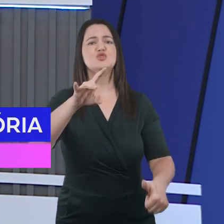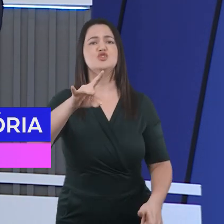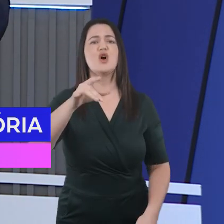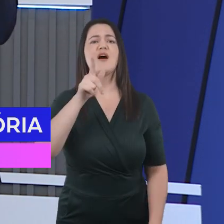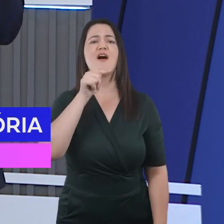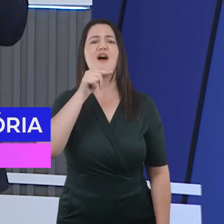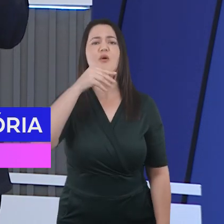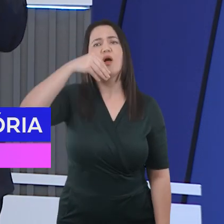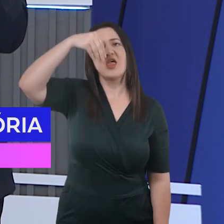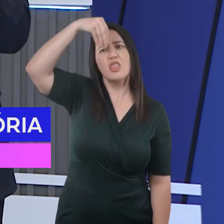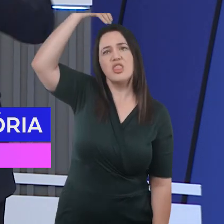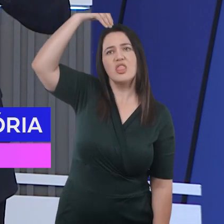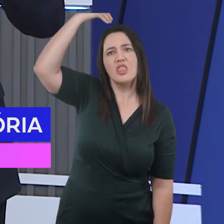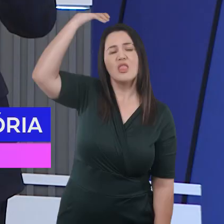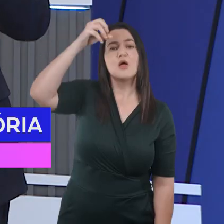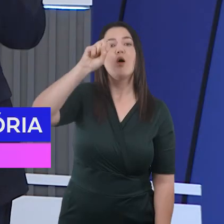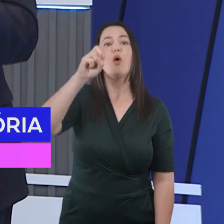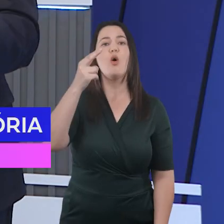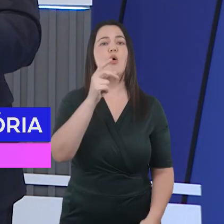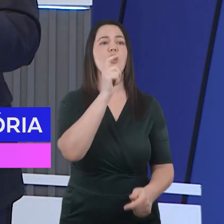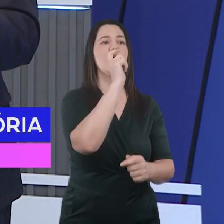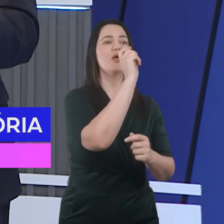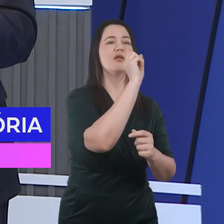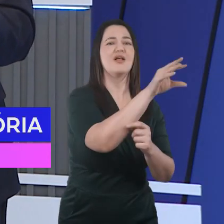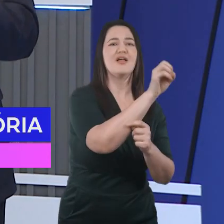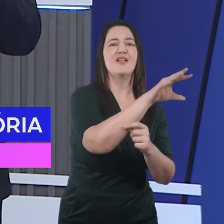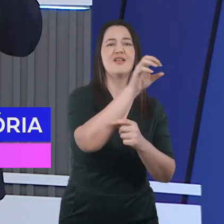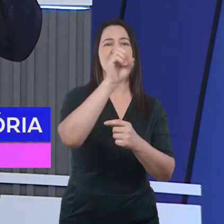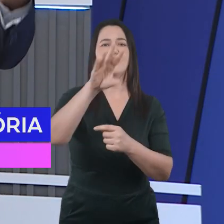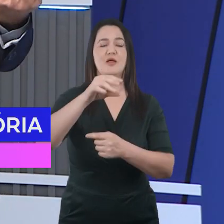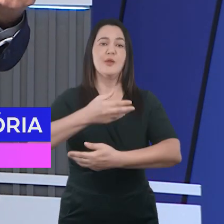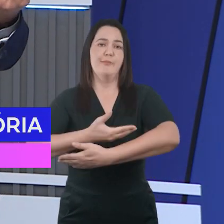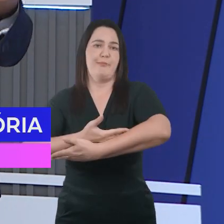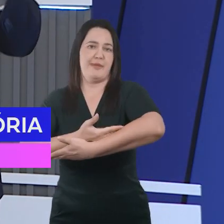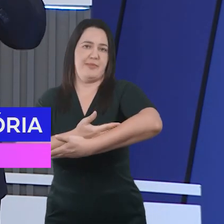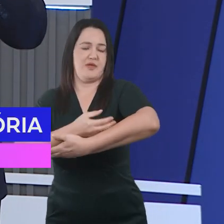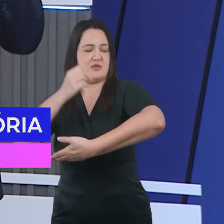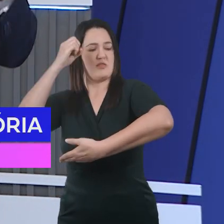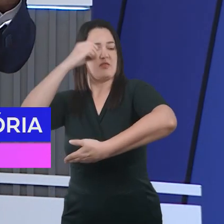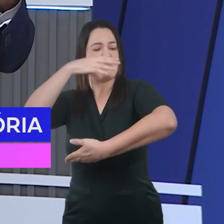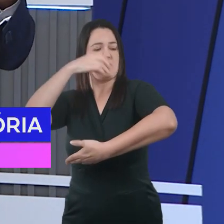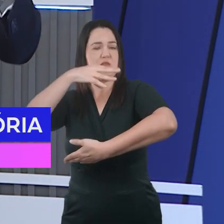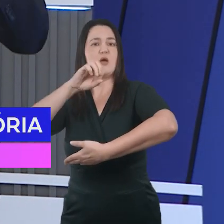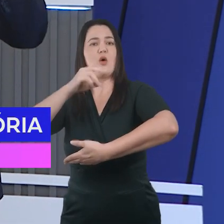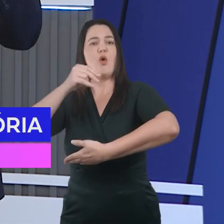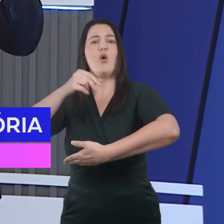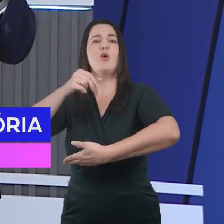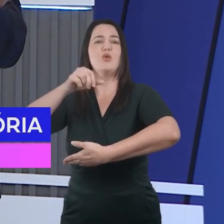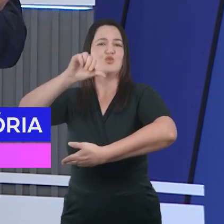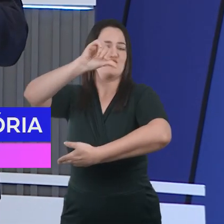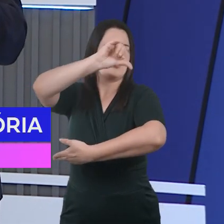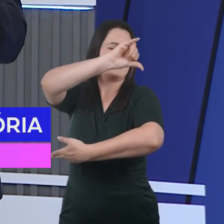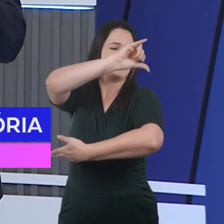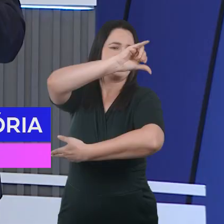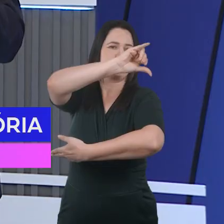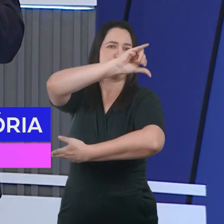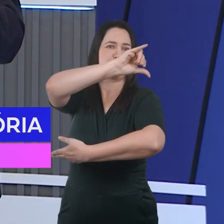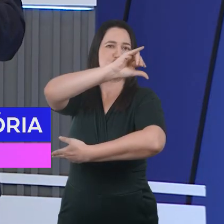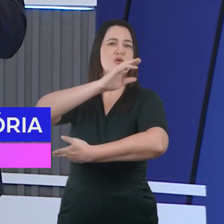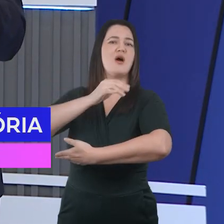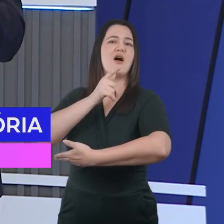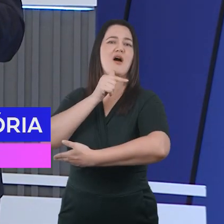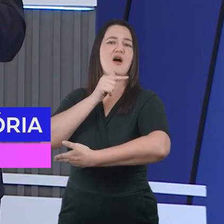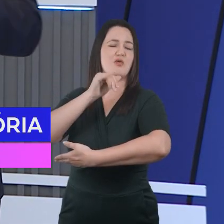entrou um tal de batismo por aspersão, onde o bebê, segundo a ideia que existia na